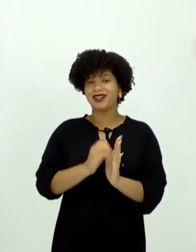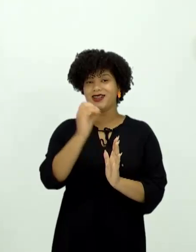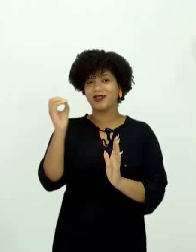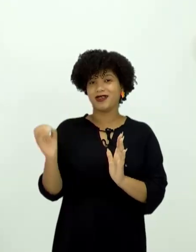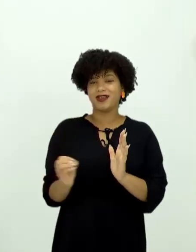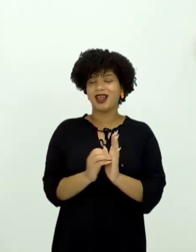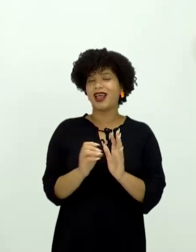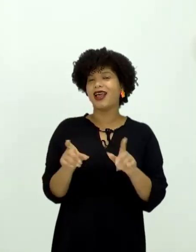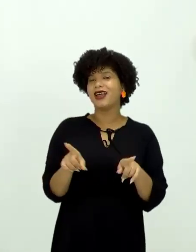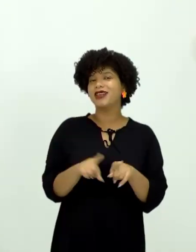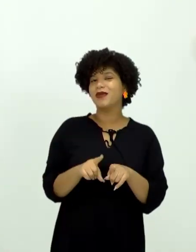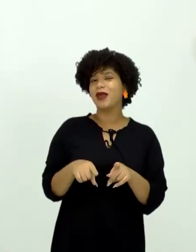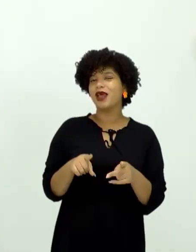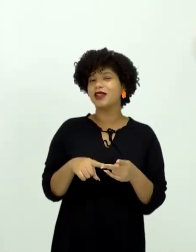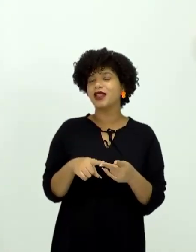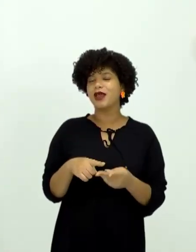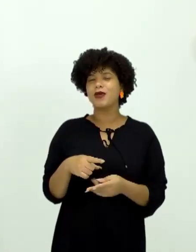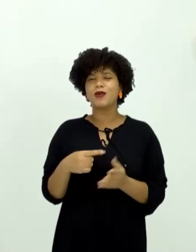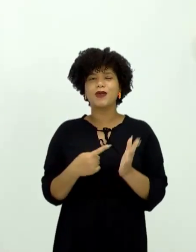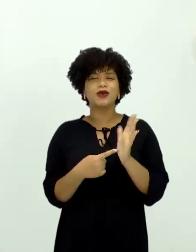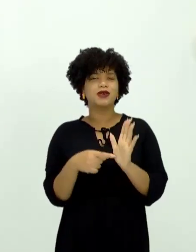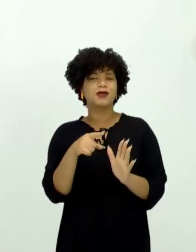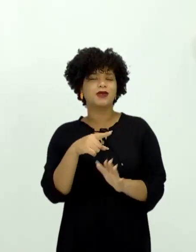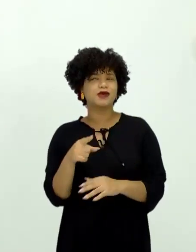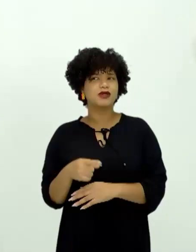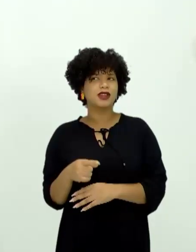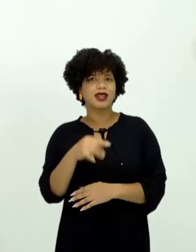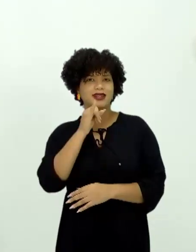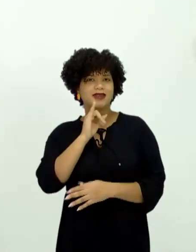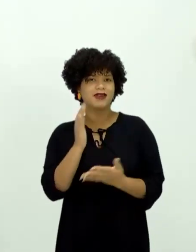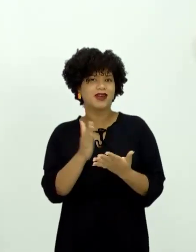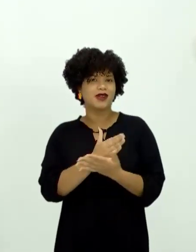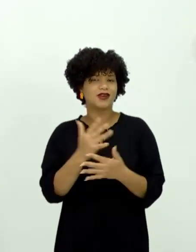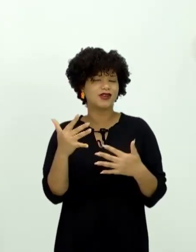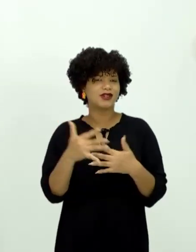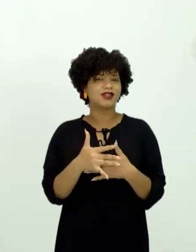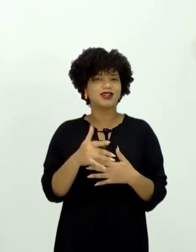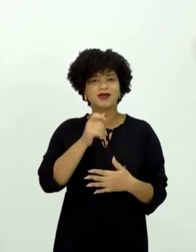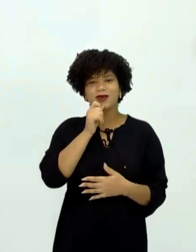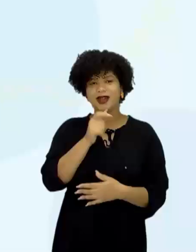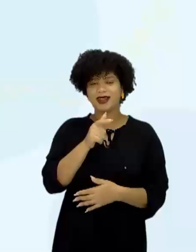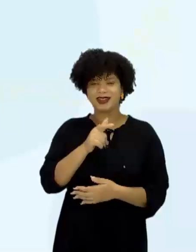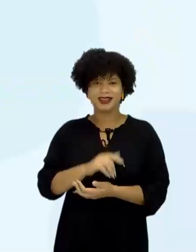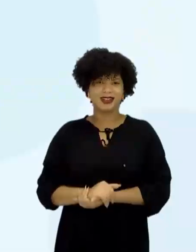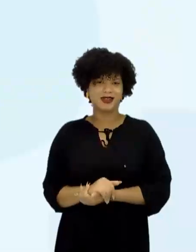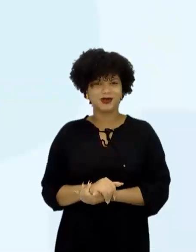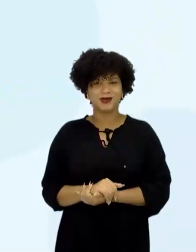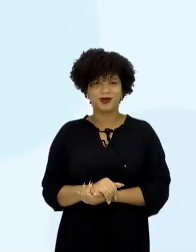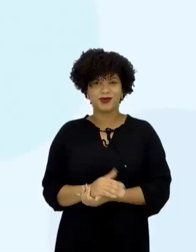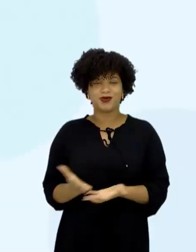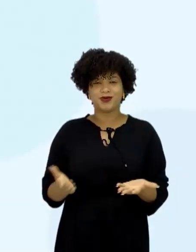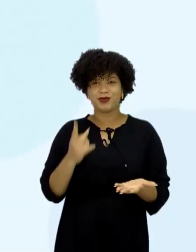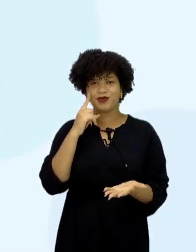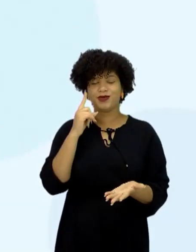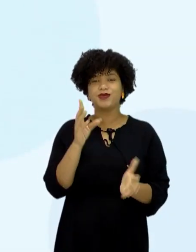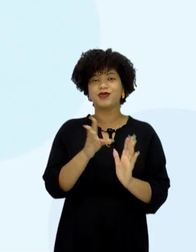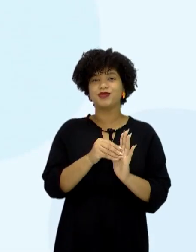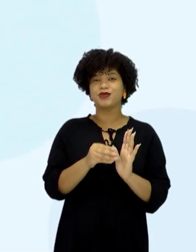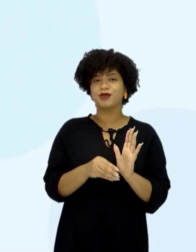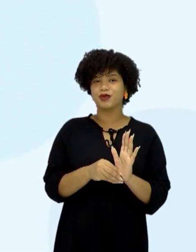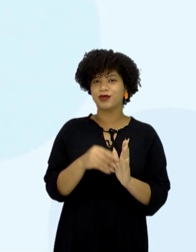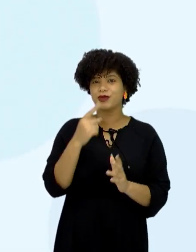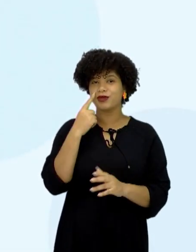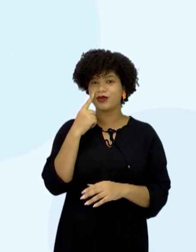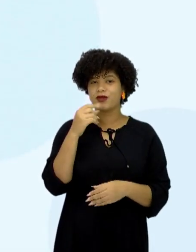a manifestação de simulações de paródia aqui, Então, vamos ao conteúdo da aula de hoje? Vamos lá. Escolha